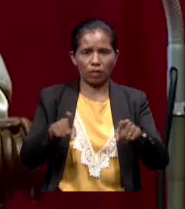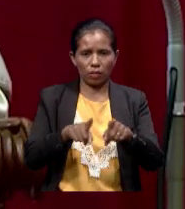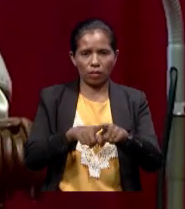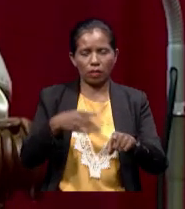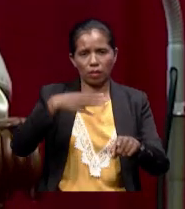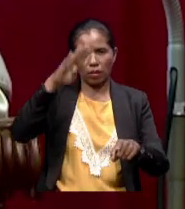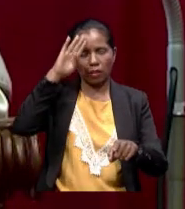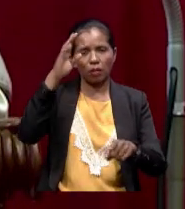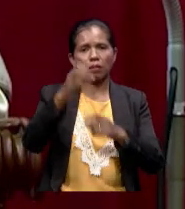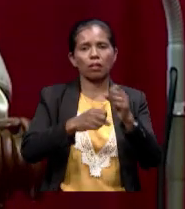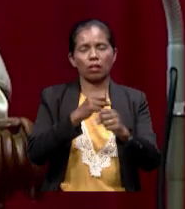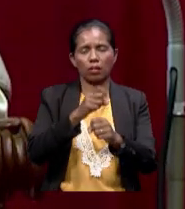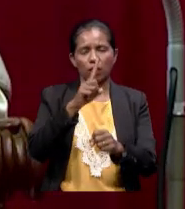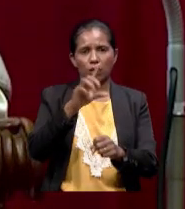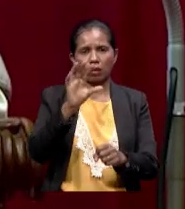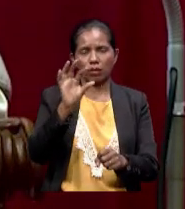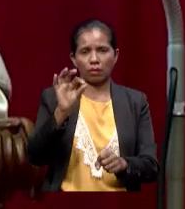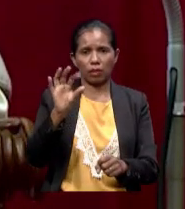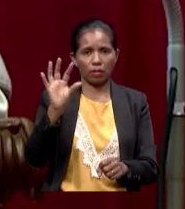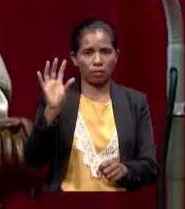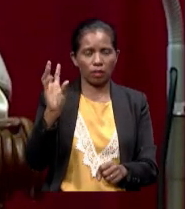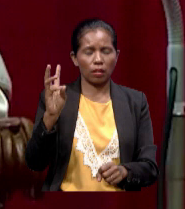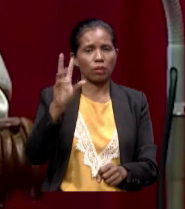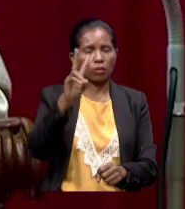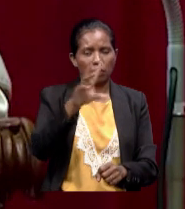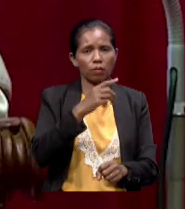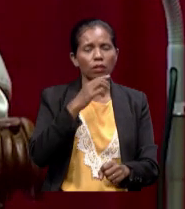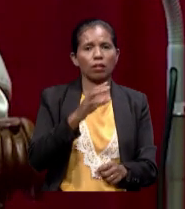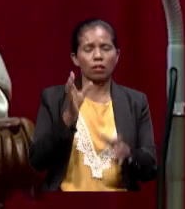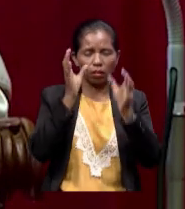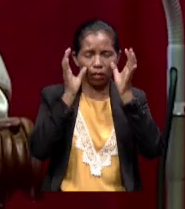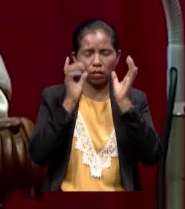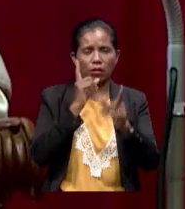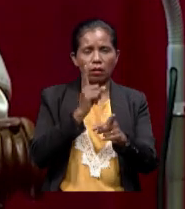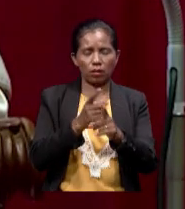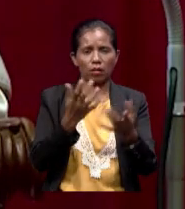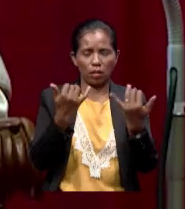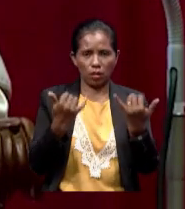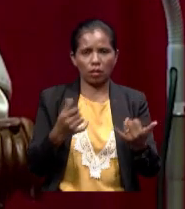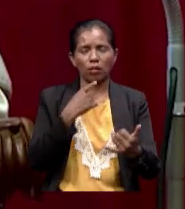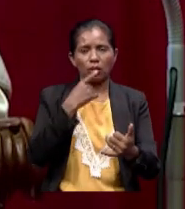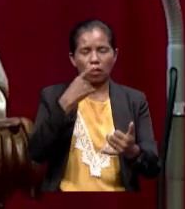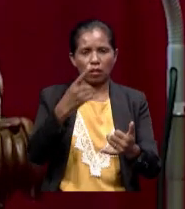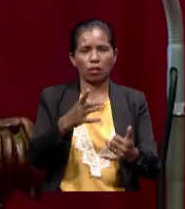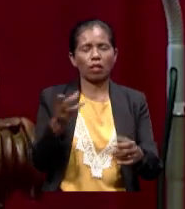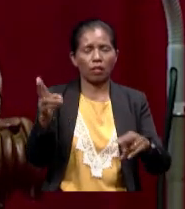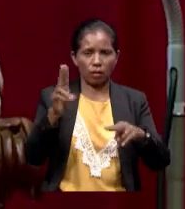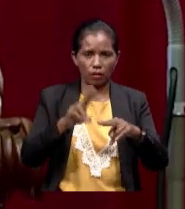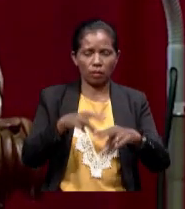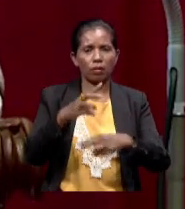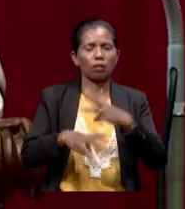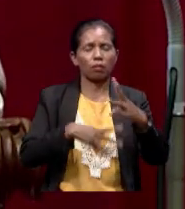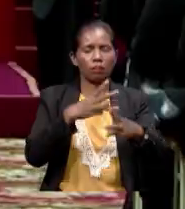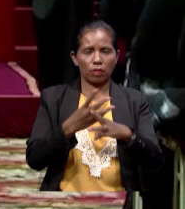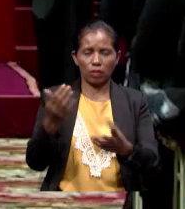atina rihu ida atusia nene lurese rua, Papa Triste Tevez hanesamos agora ameaça nuclear aumenta no mundo da lei